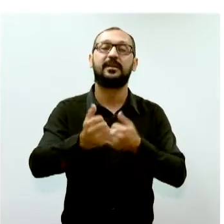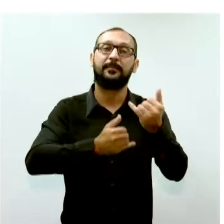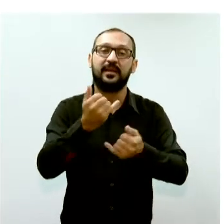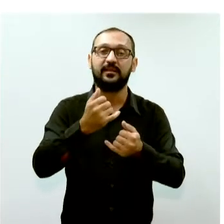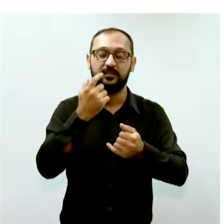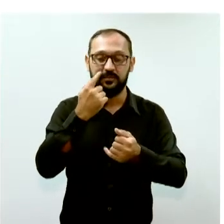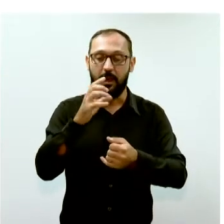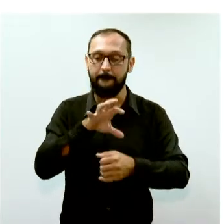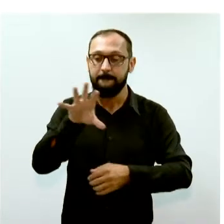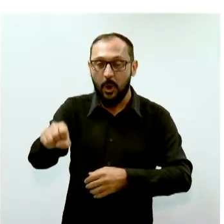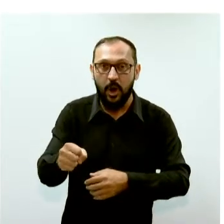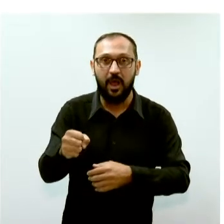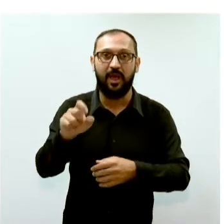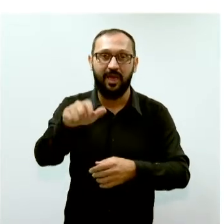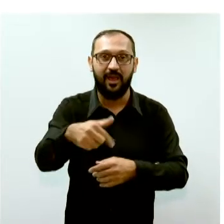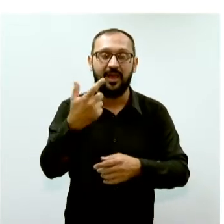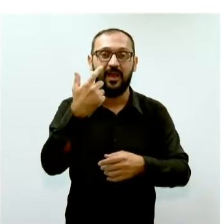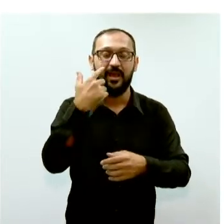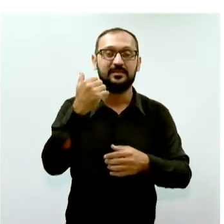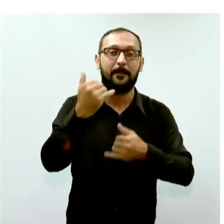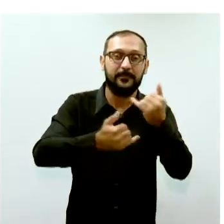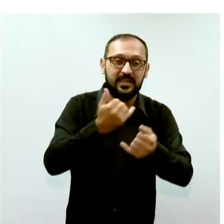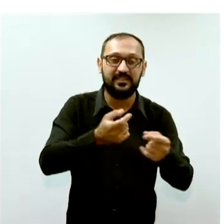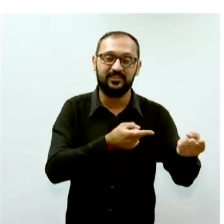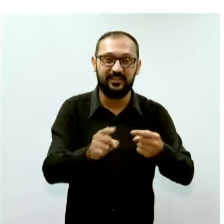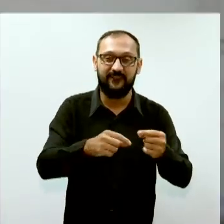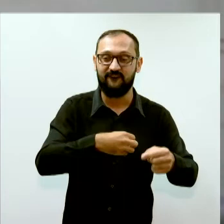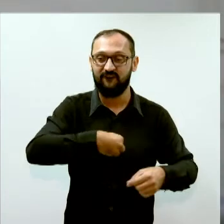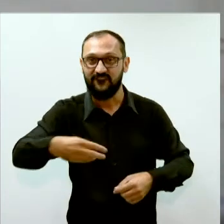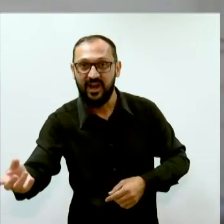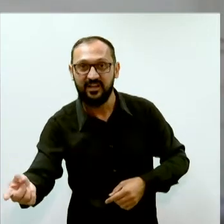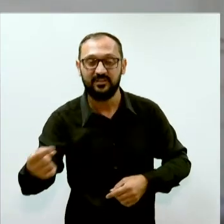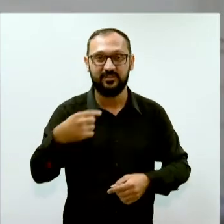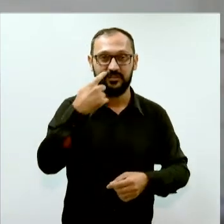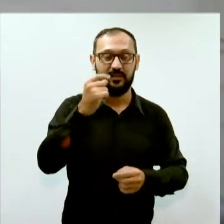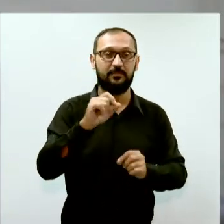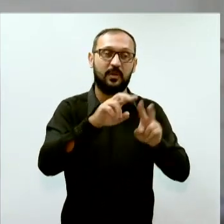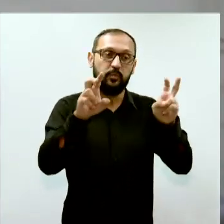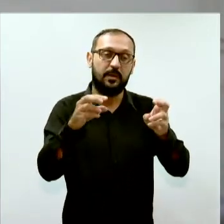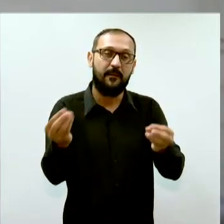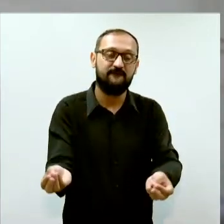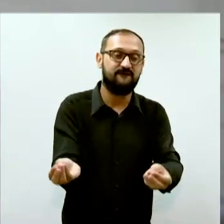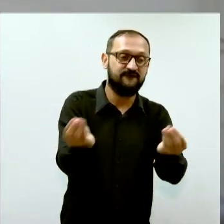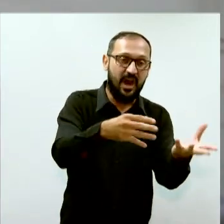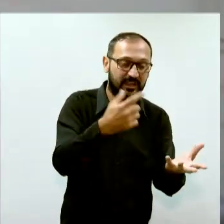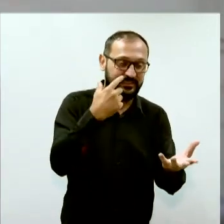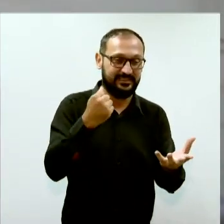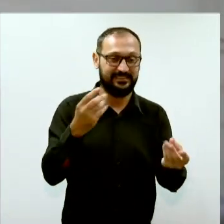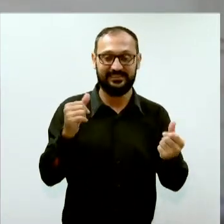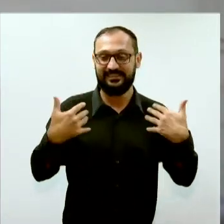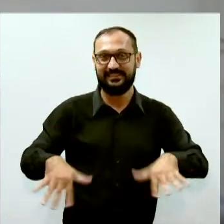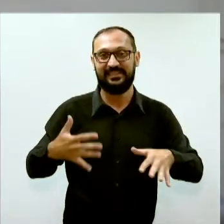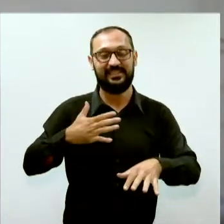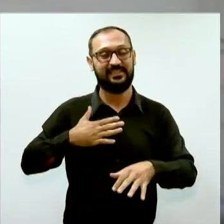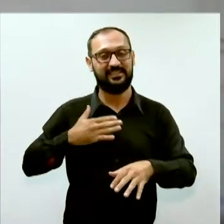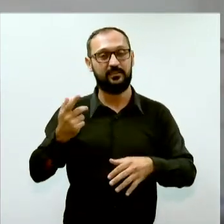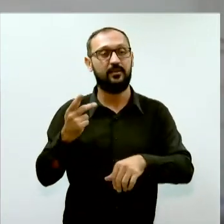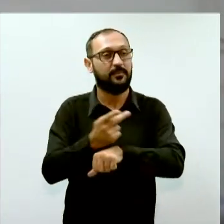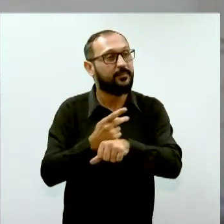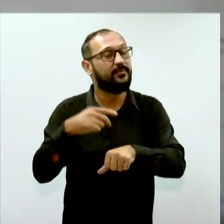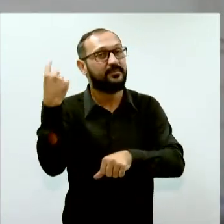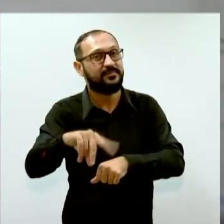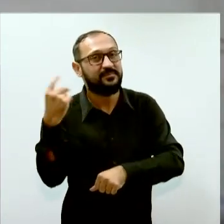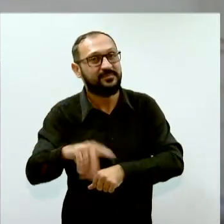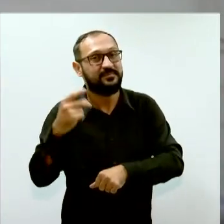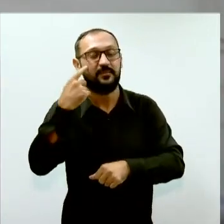bolinha. Então a proposta da revista é esse jogo. Os editores lançam um tema e convidam os